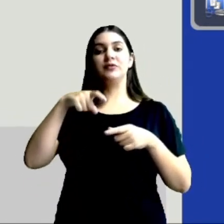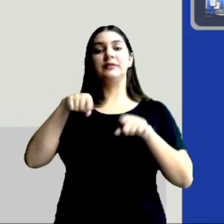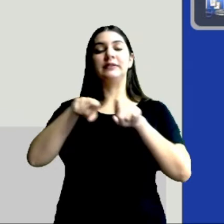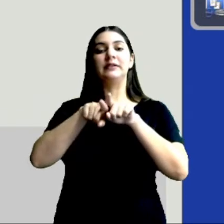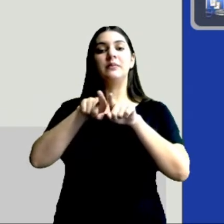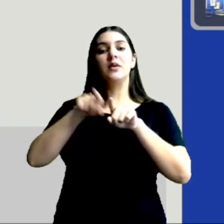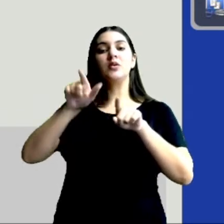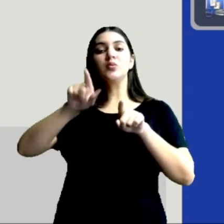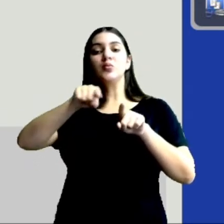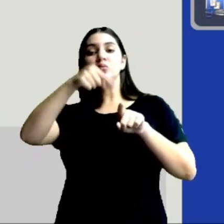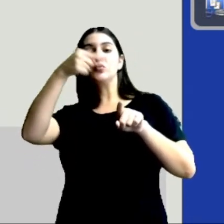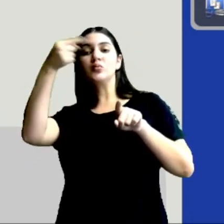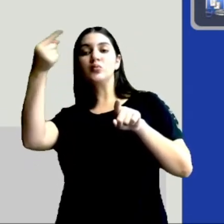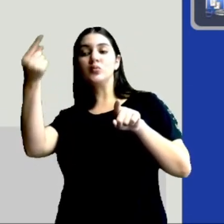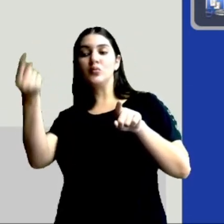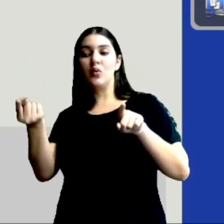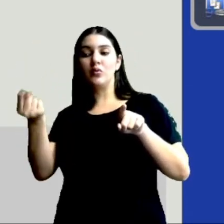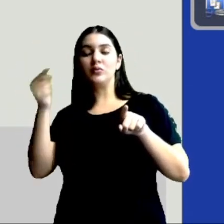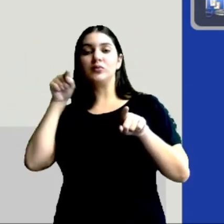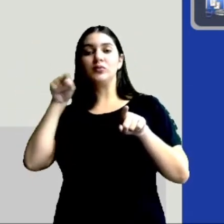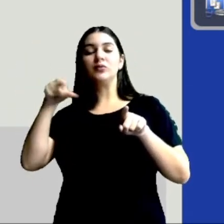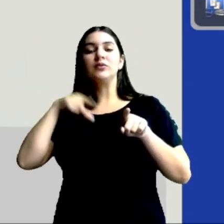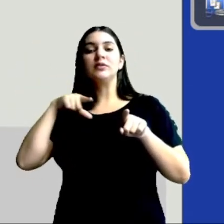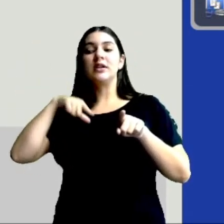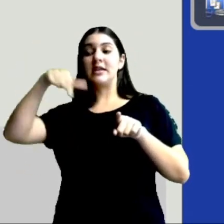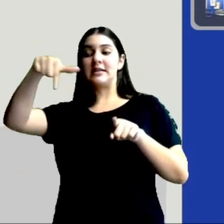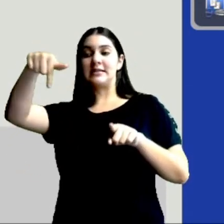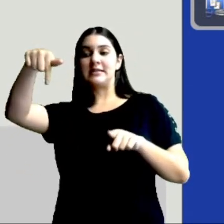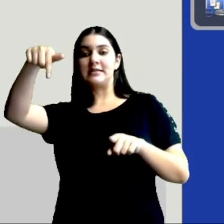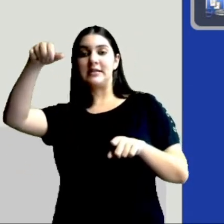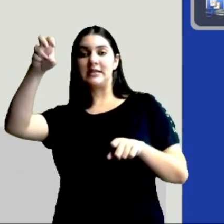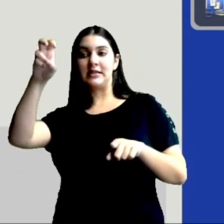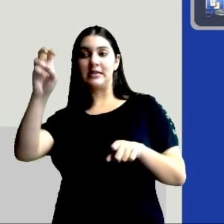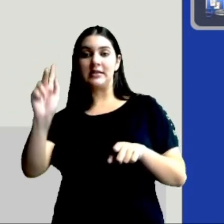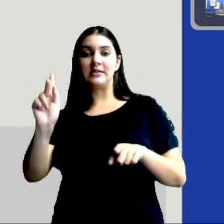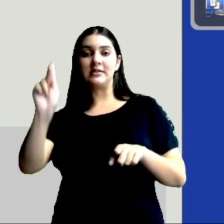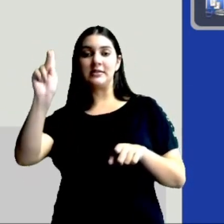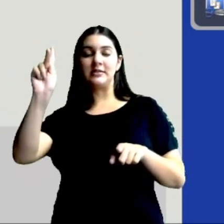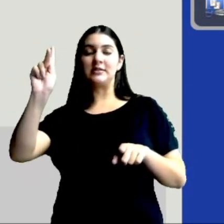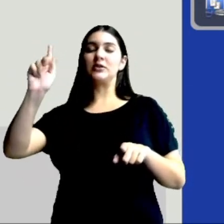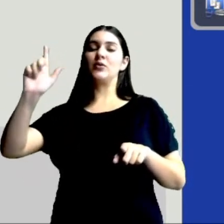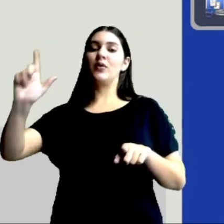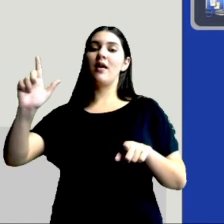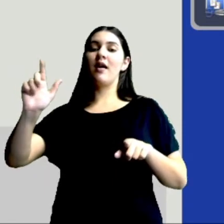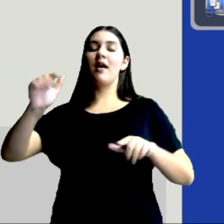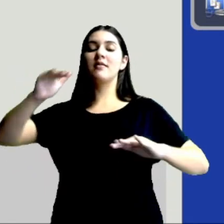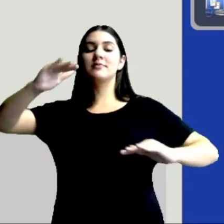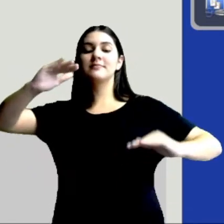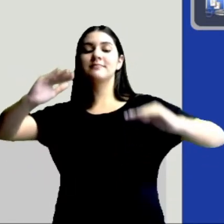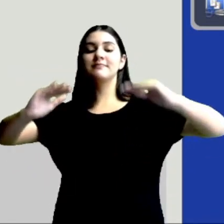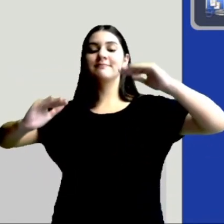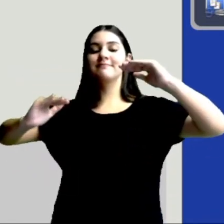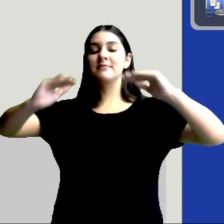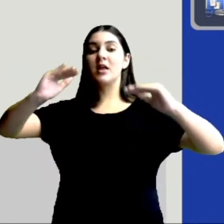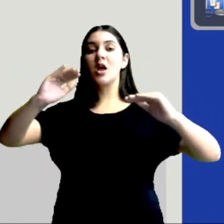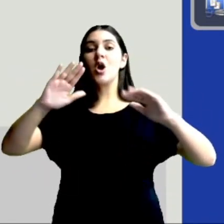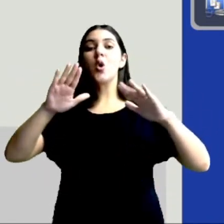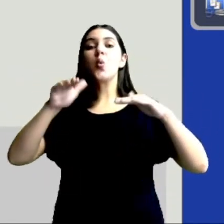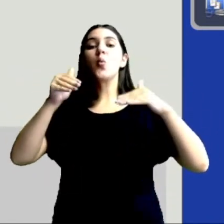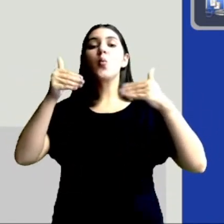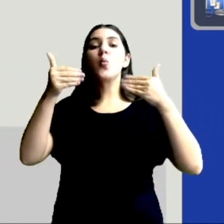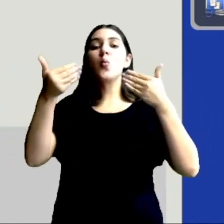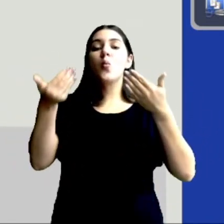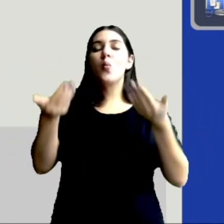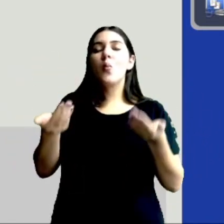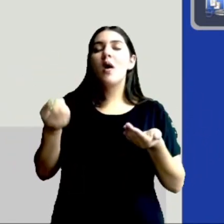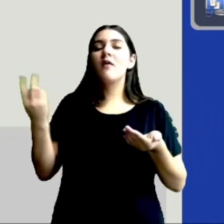tem 75 quilos equilibrando estes pratos. Qual é o valor que tem que ter em